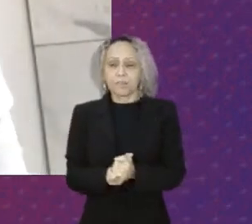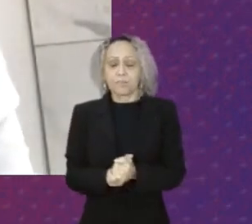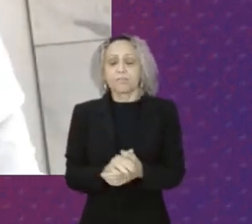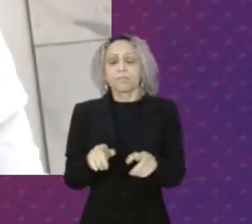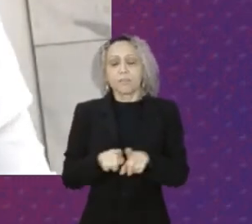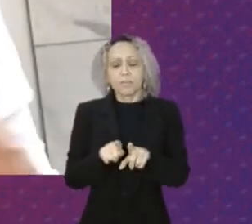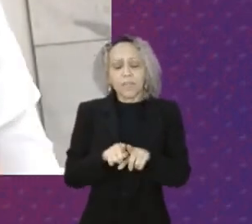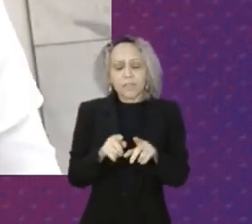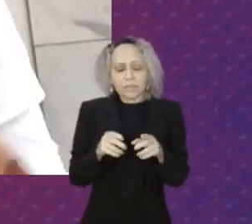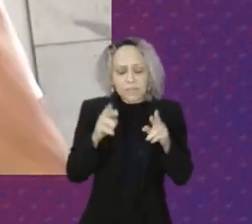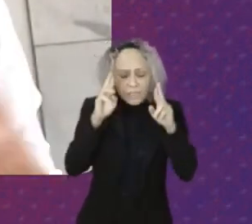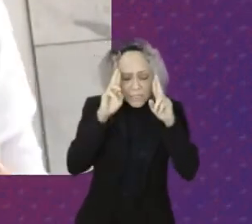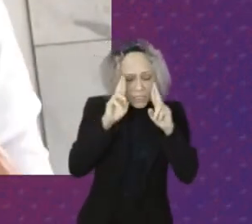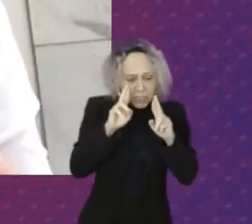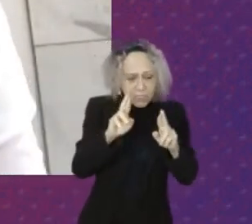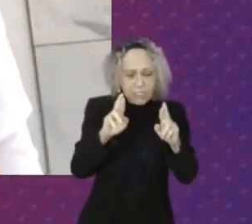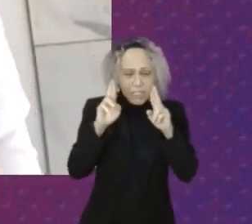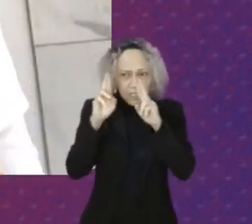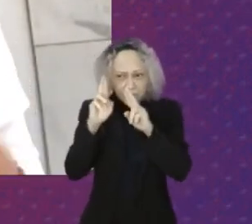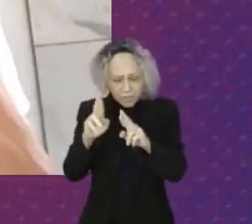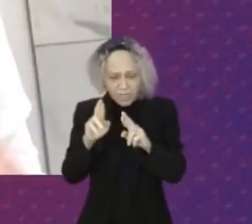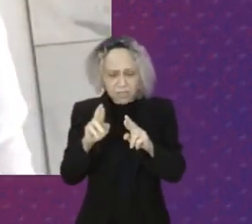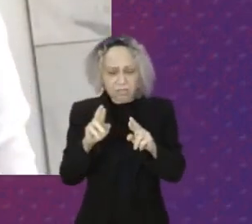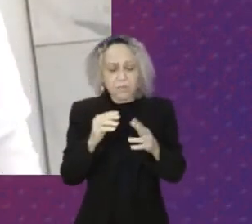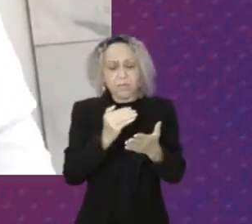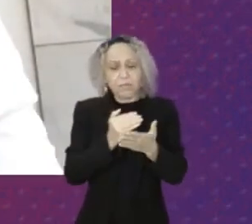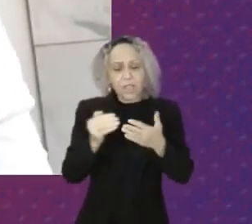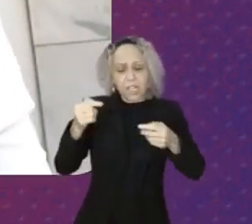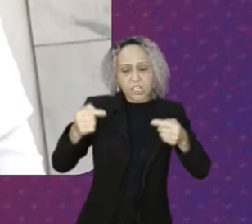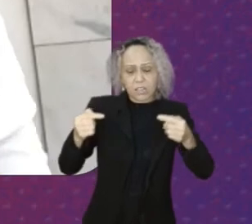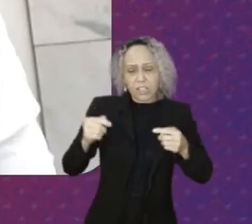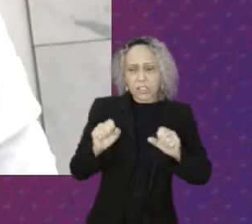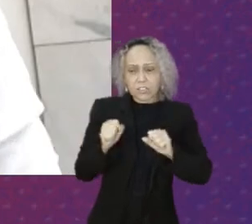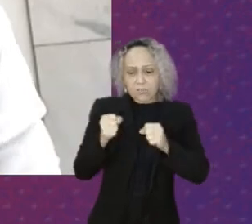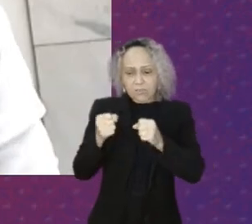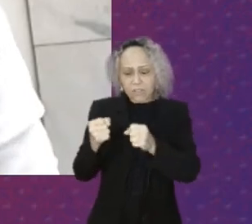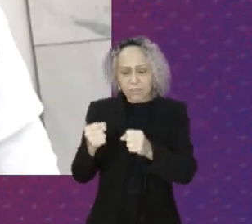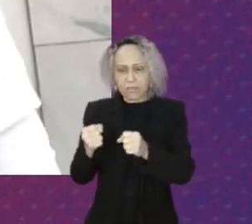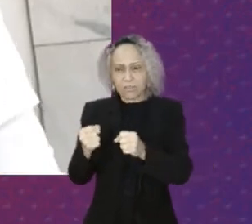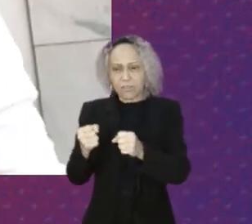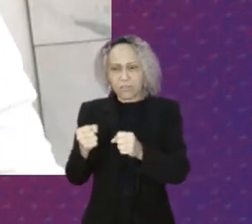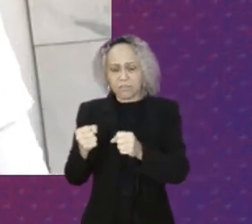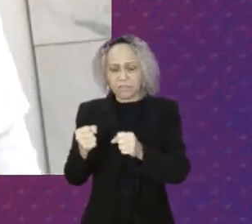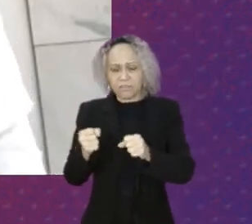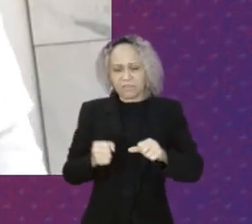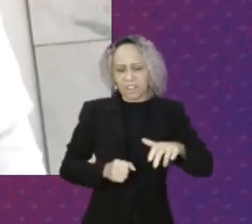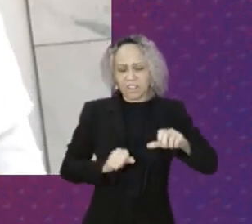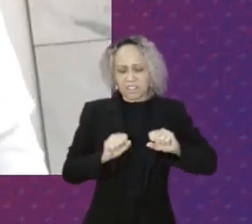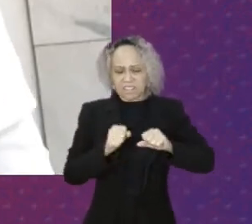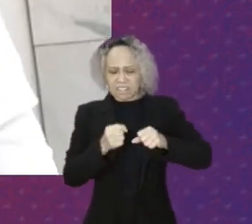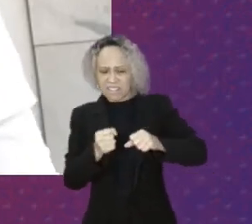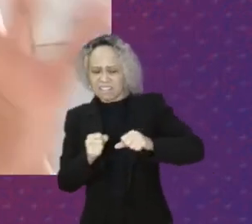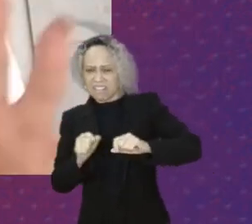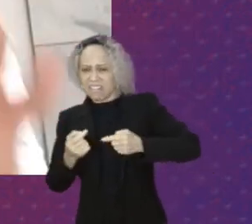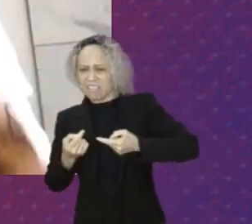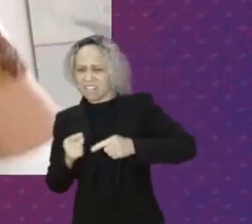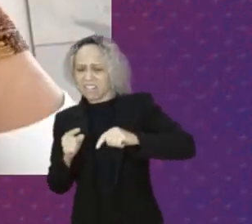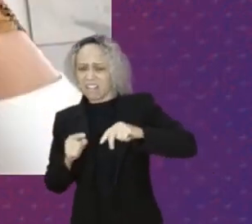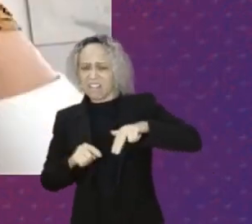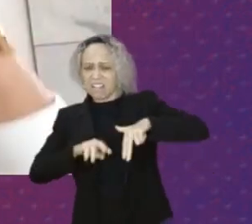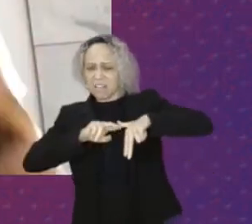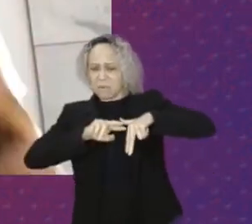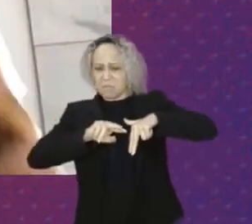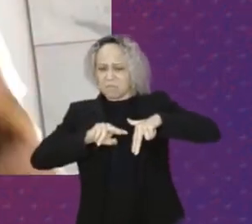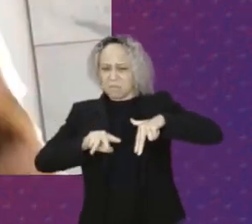Respeito, que é para iniciar esse diálogo, esse enfrentamento a essa misoginia, a essa machosfera que foi